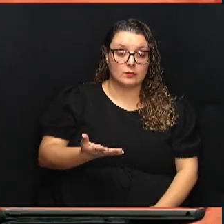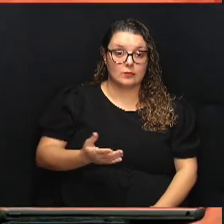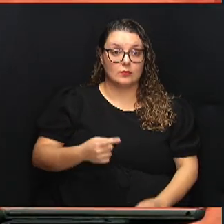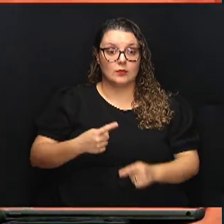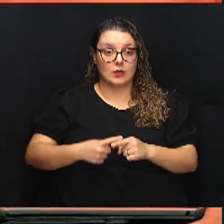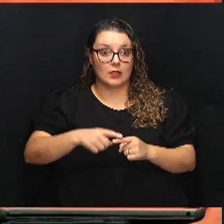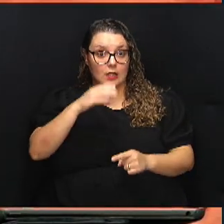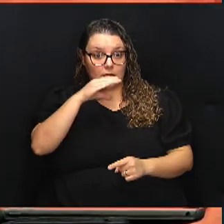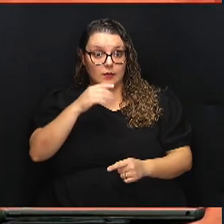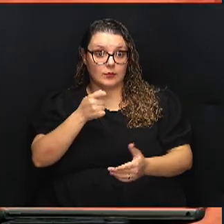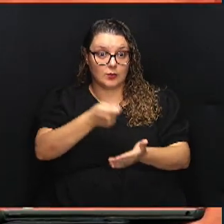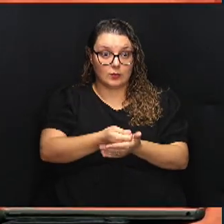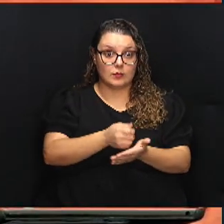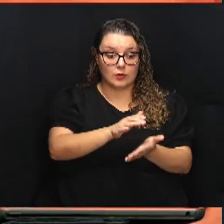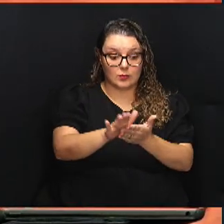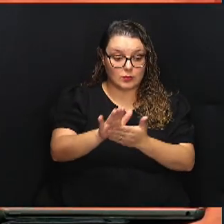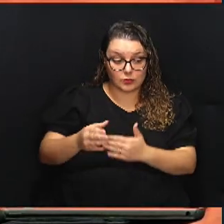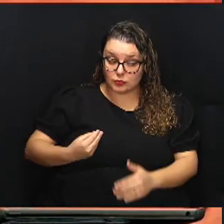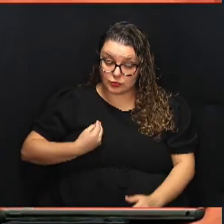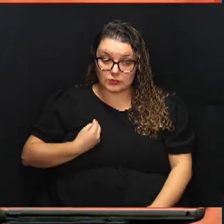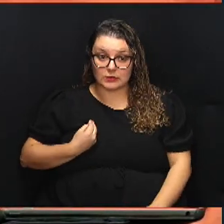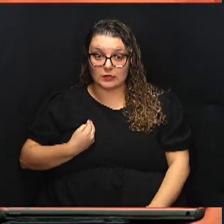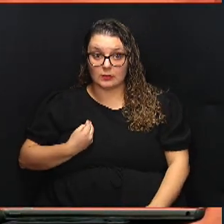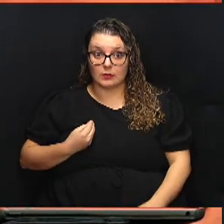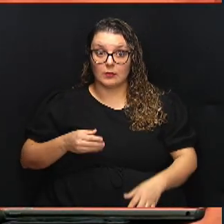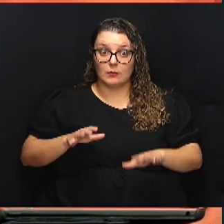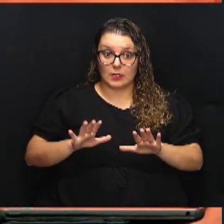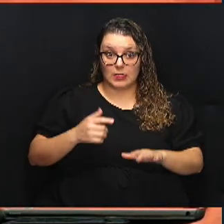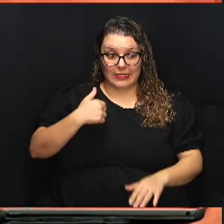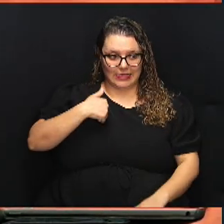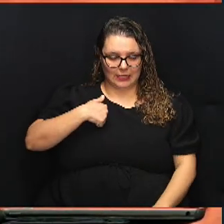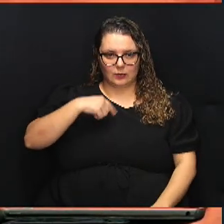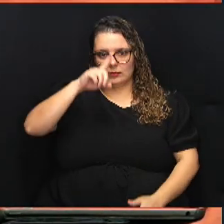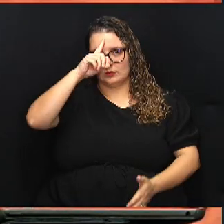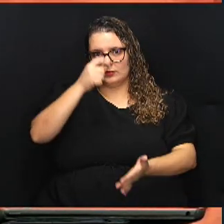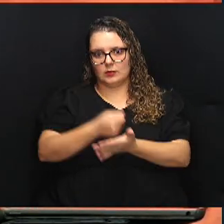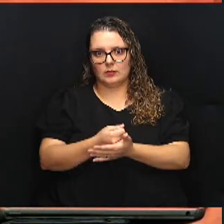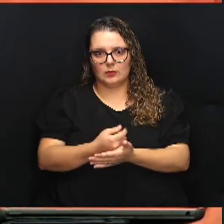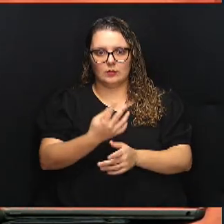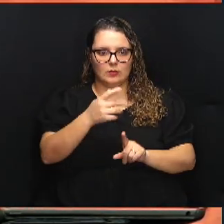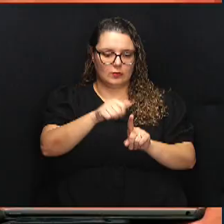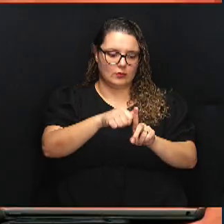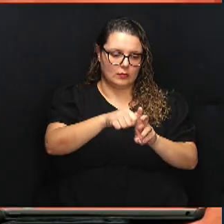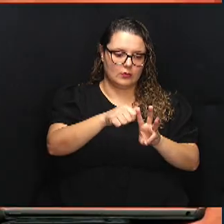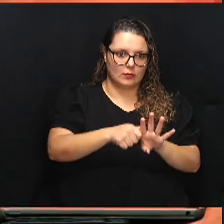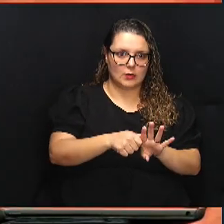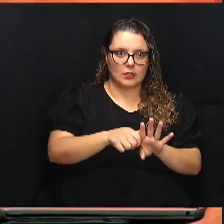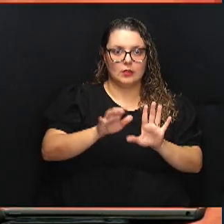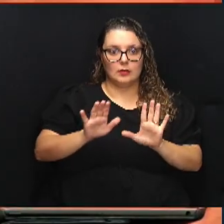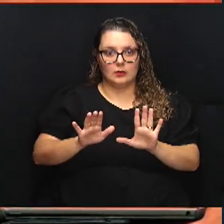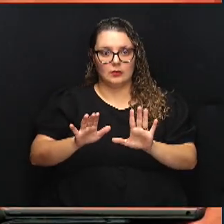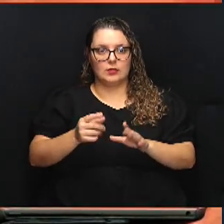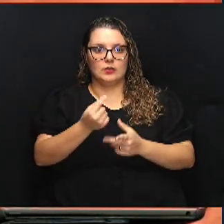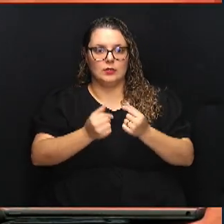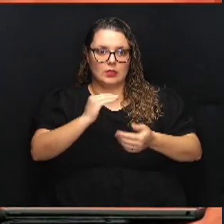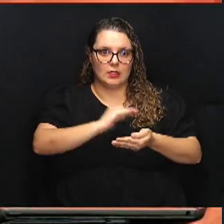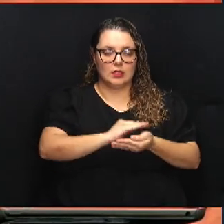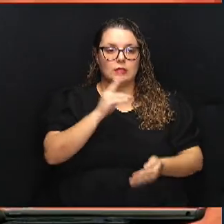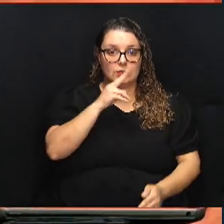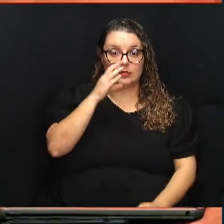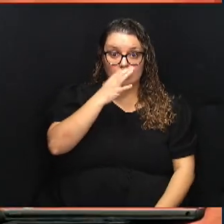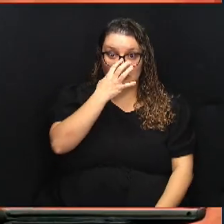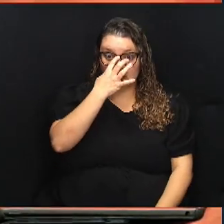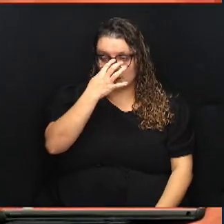conseguiria cobrir os meus custos de vida. Então eu tomei essa decisão com 4 meses de vida, com 4 meses de reserva de emergência, né.